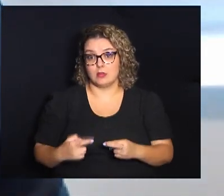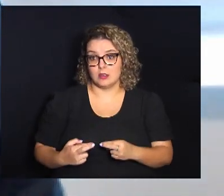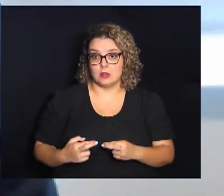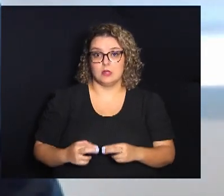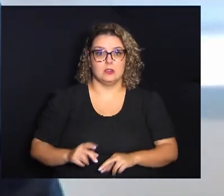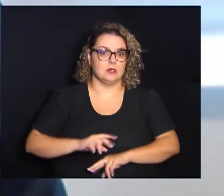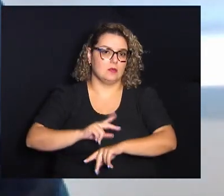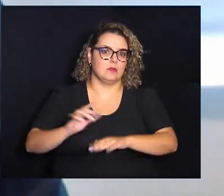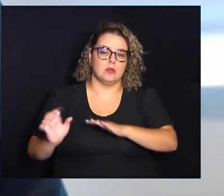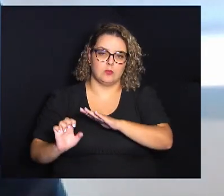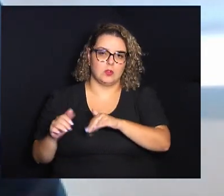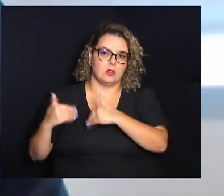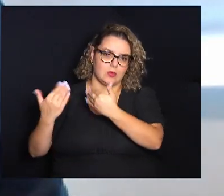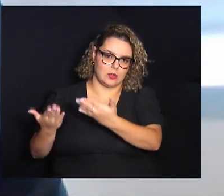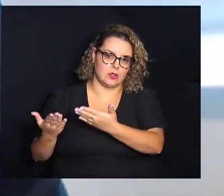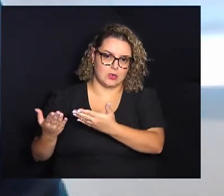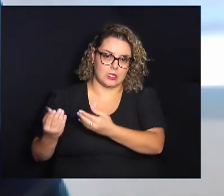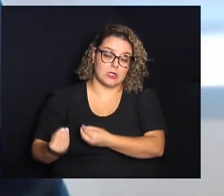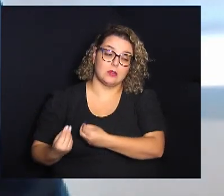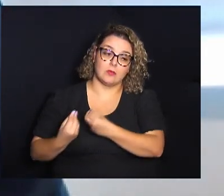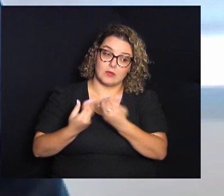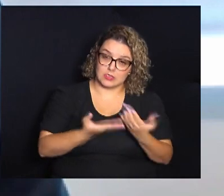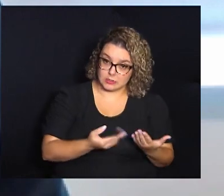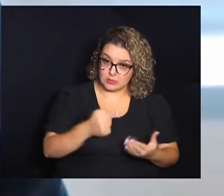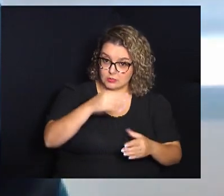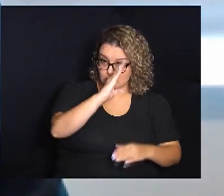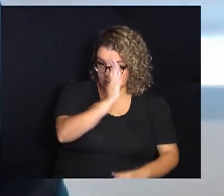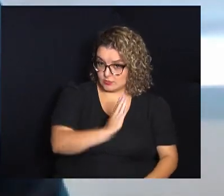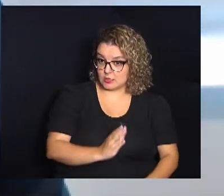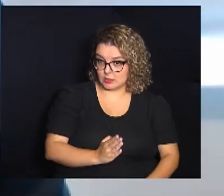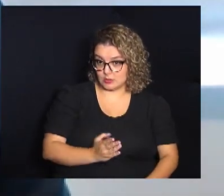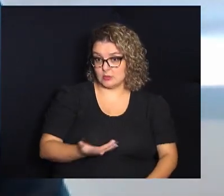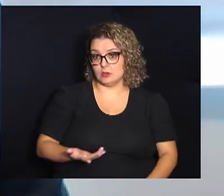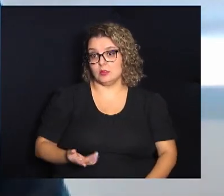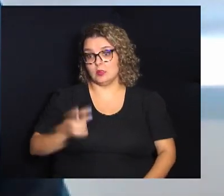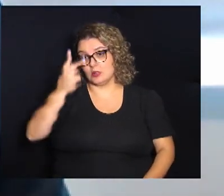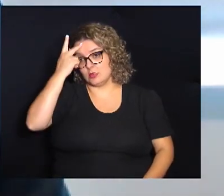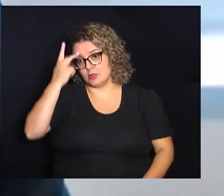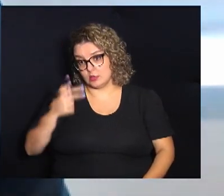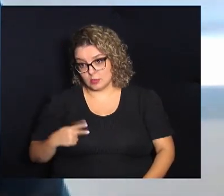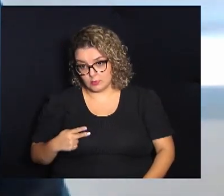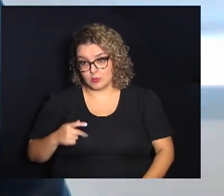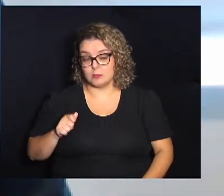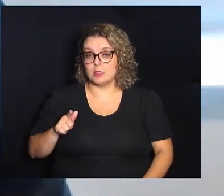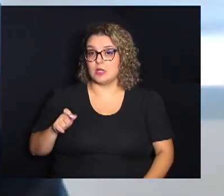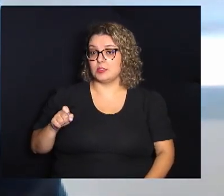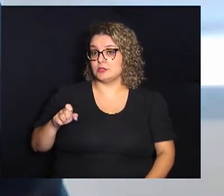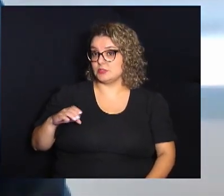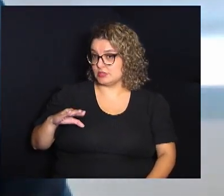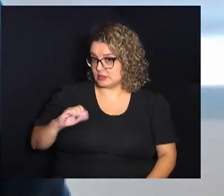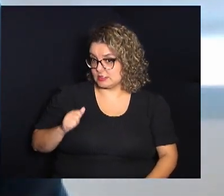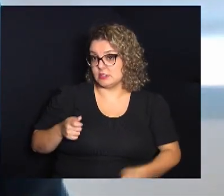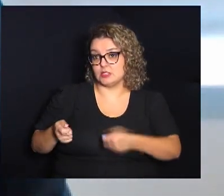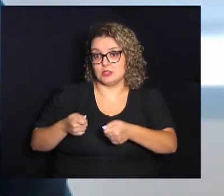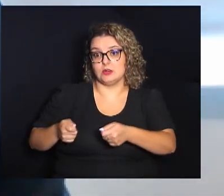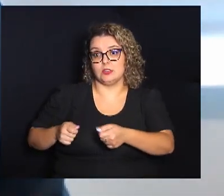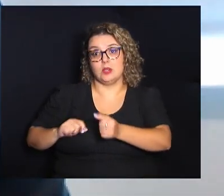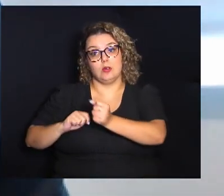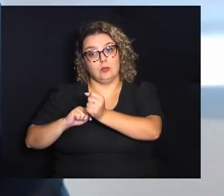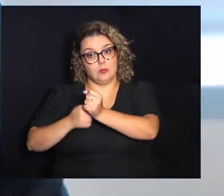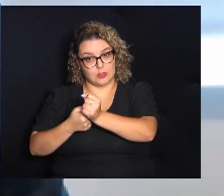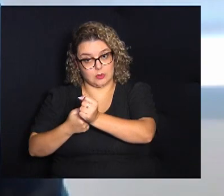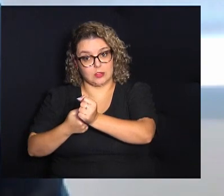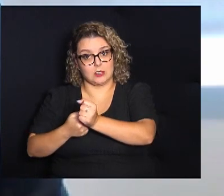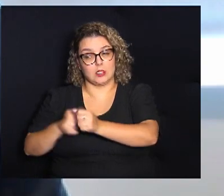que continuam ofertando esse serviço aqui dentro, nada obsta dos próprios agências de controle tentarem bloquear o acesso dos